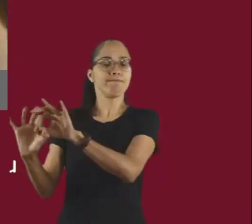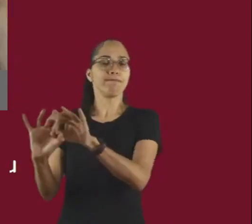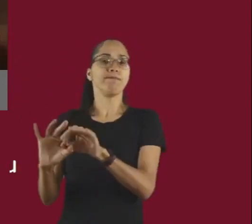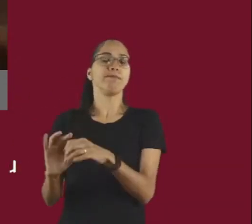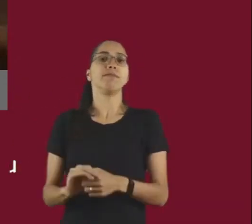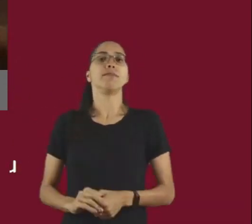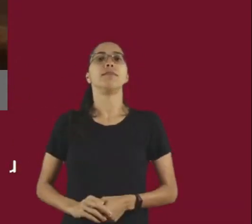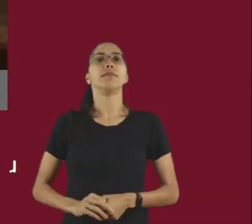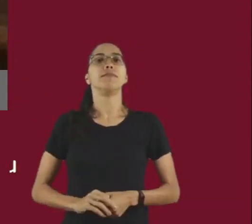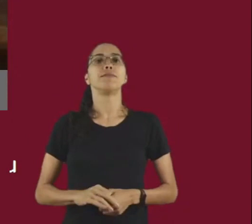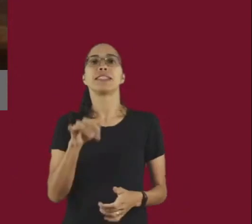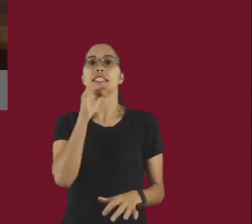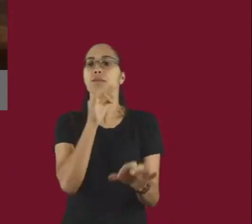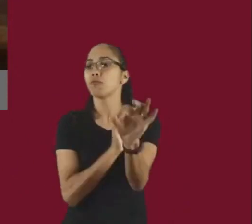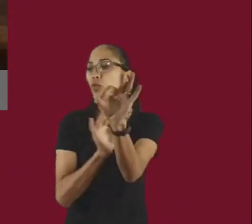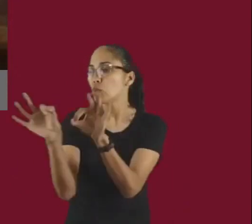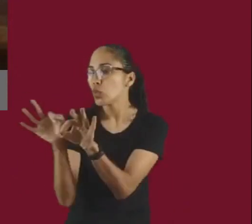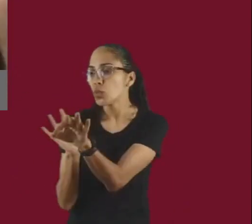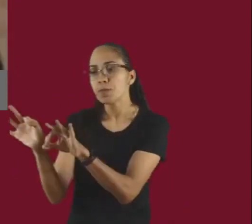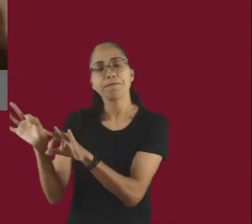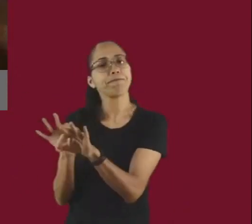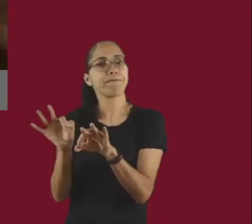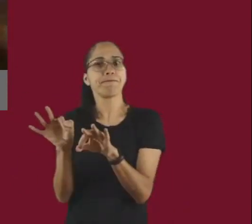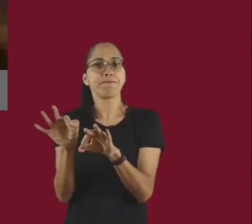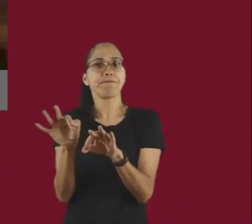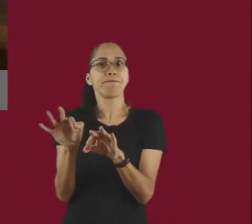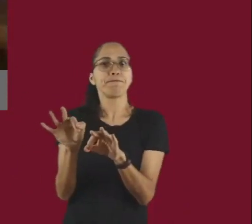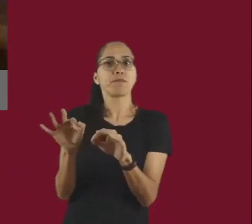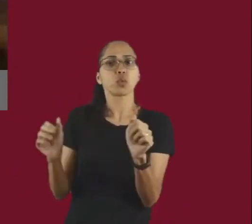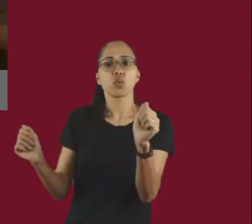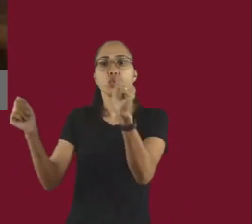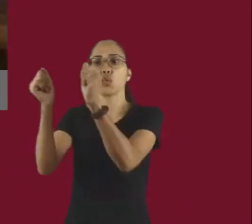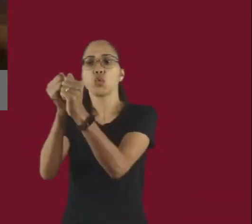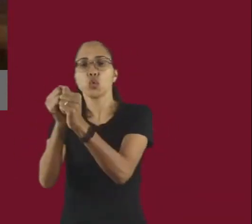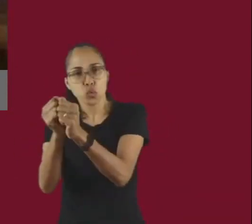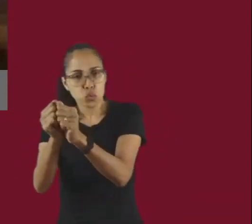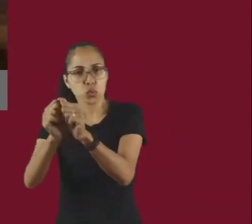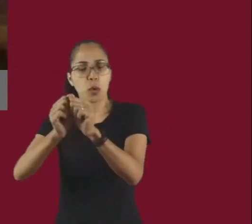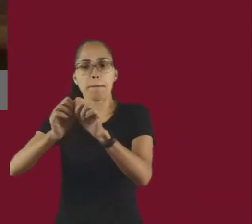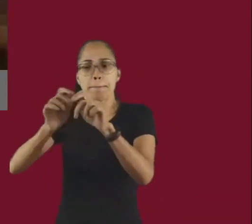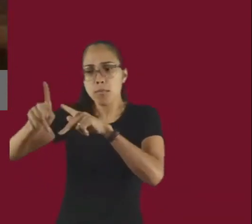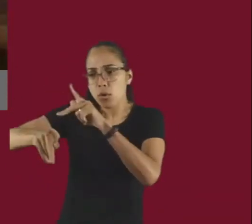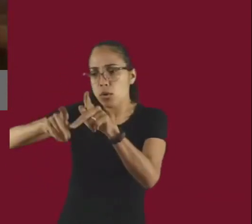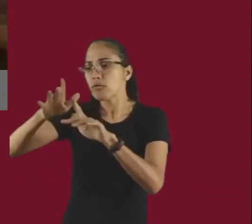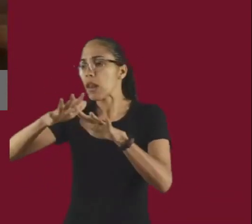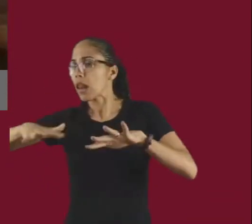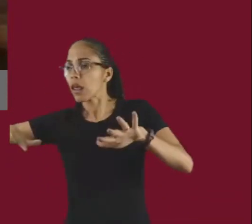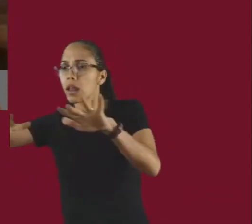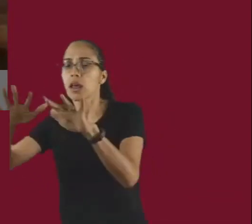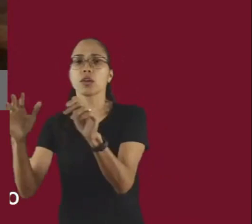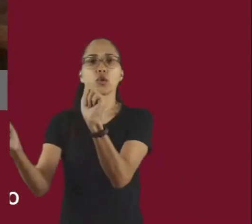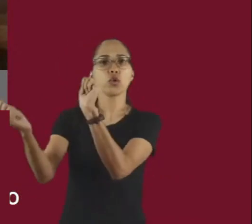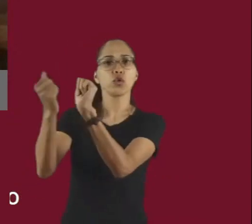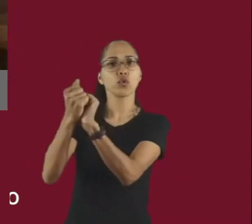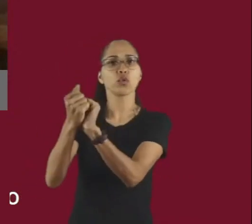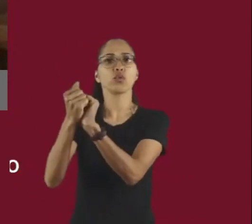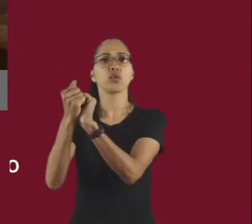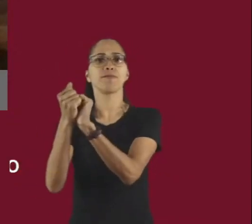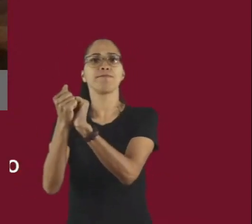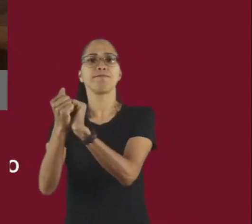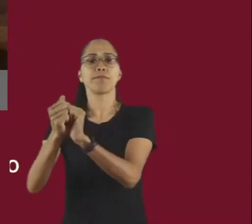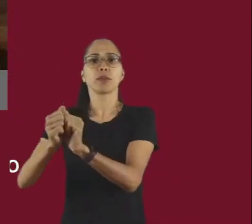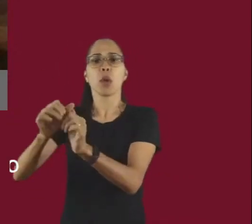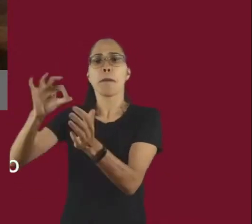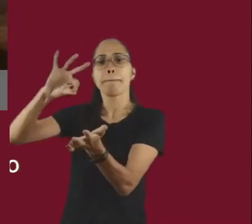que não seja articulada, que não seja junto com as comunidades, que não seja junto com as bases,